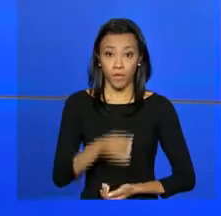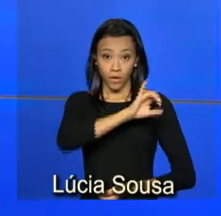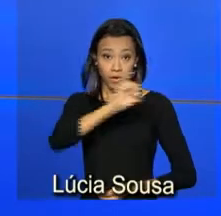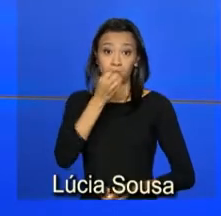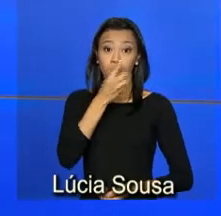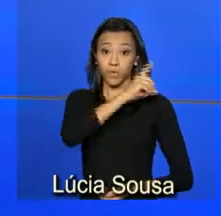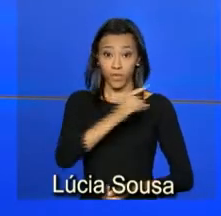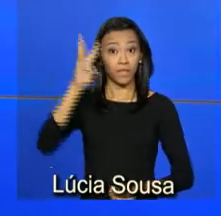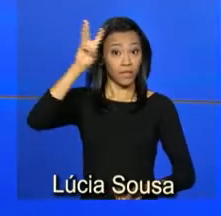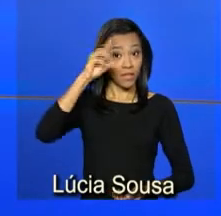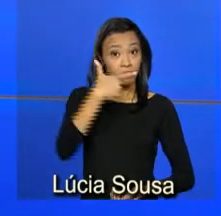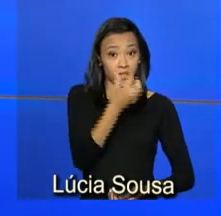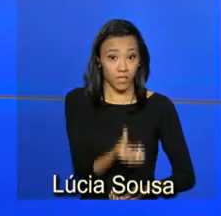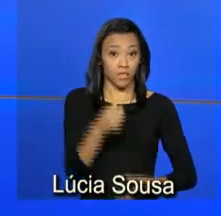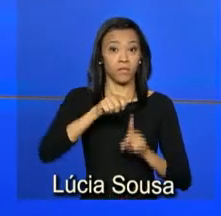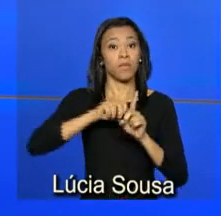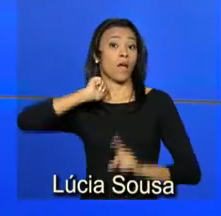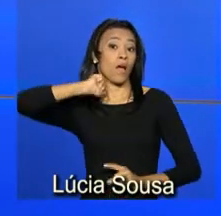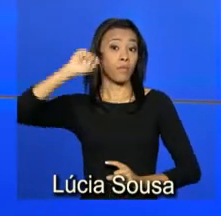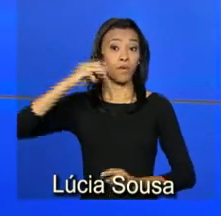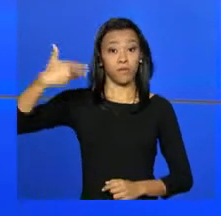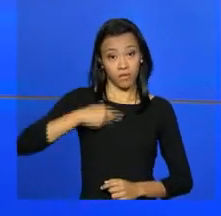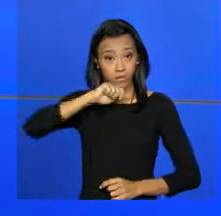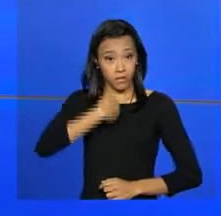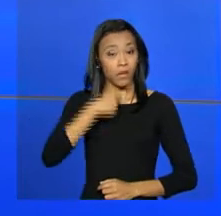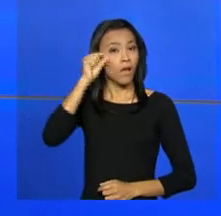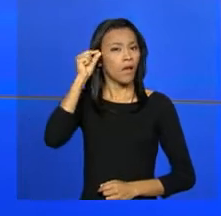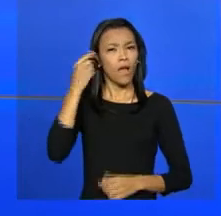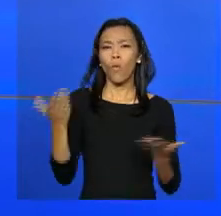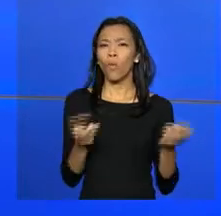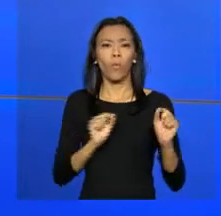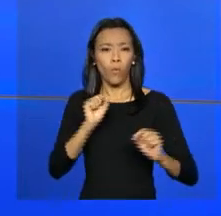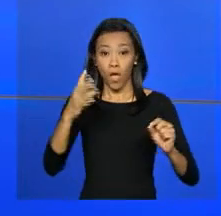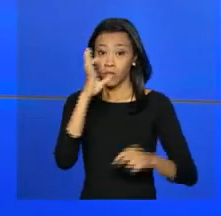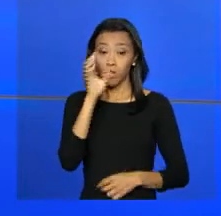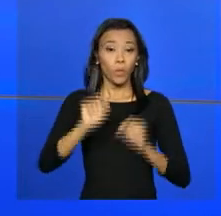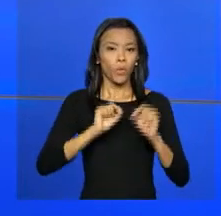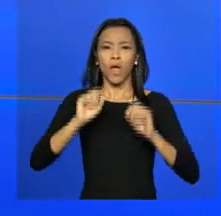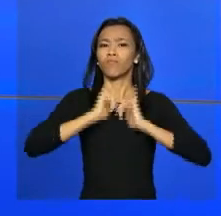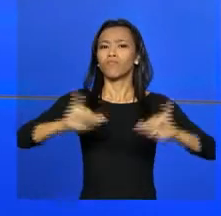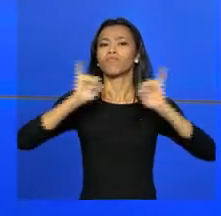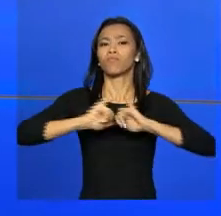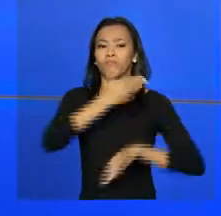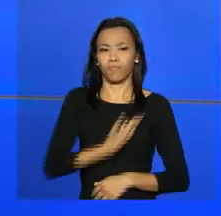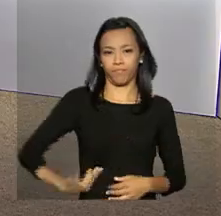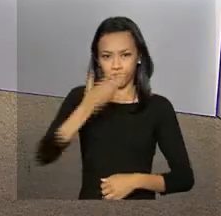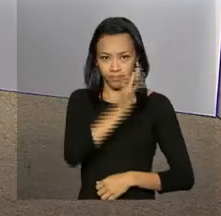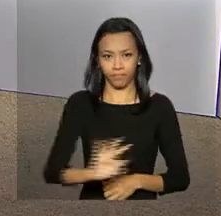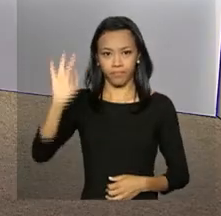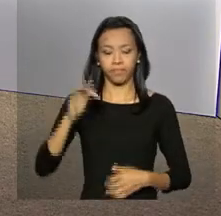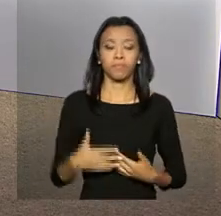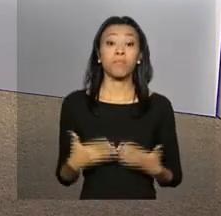Olá, bom dia. Terça-feira, 26 de abril. Eu sou Daniele Popov e a partir de agora você acompanha as últimas notícias do governo federal.